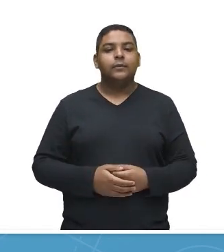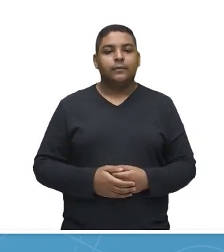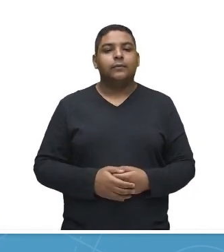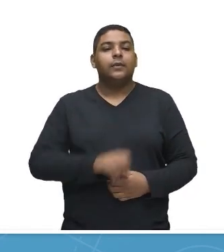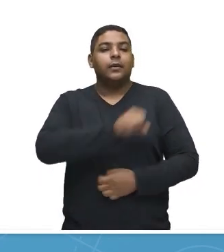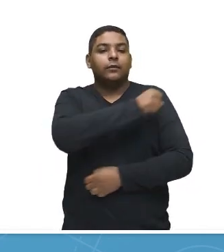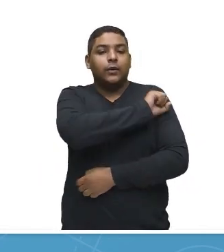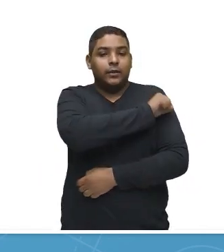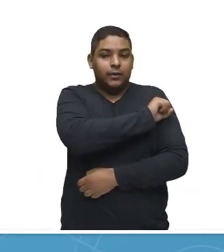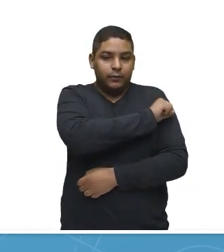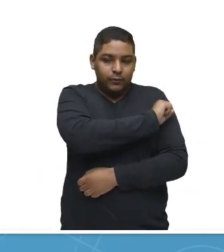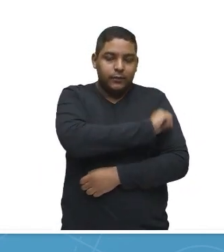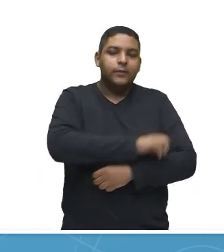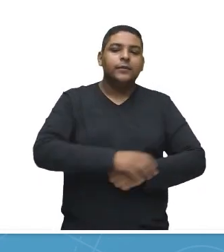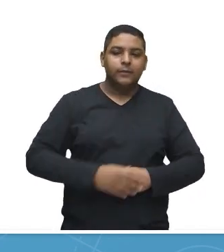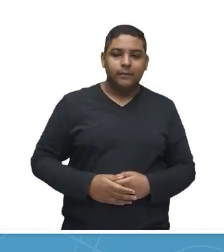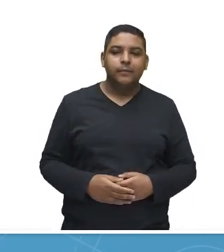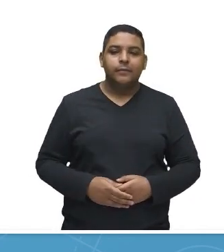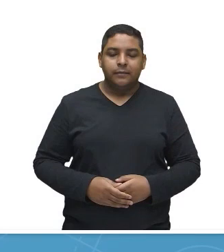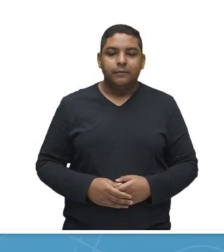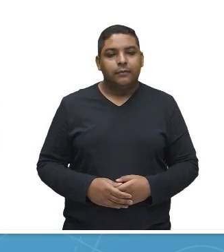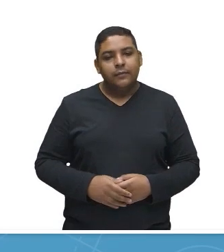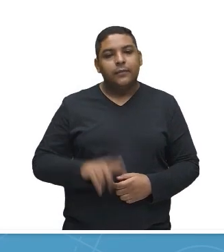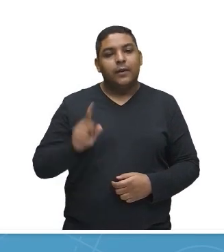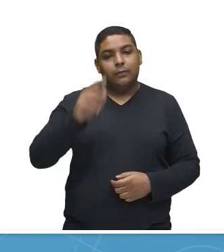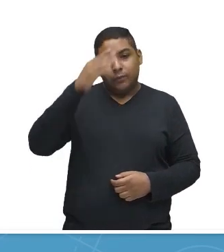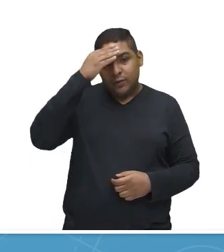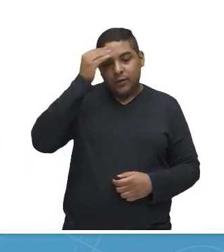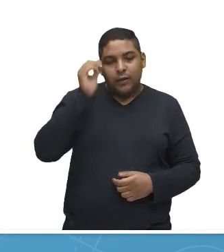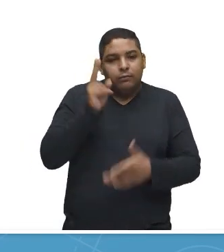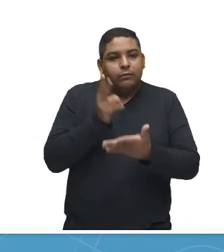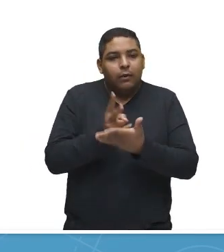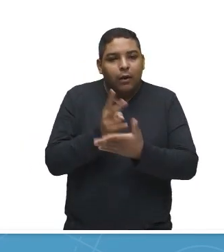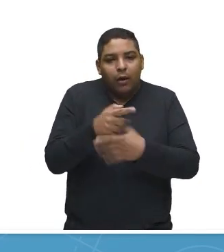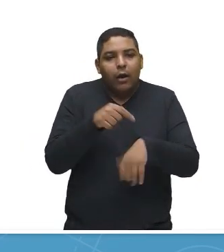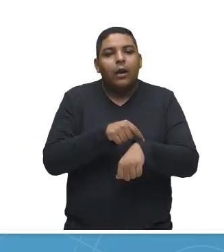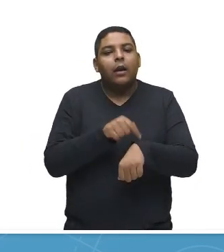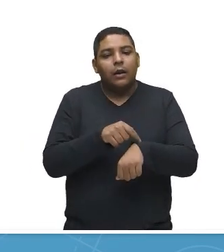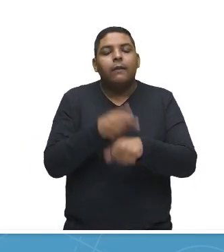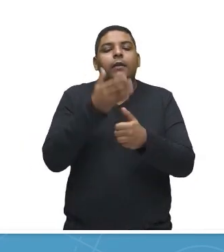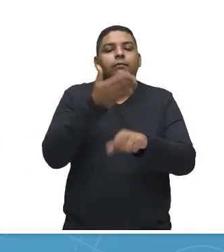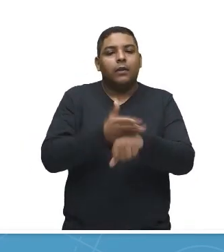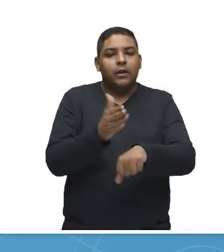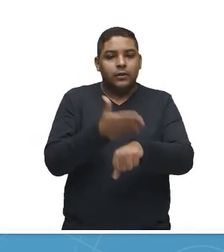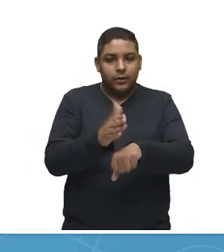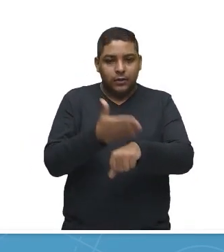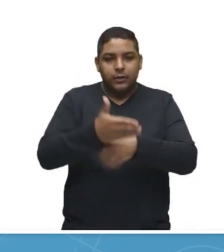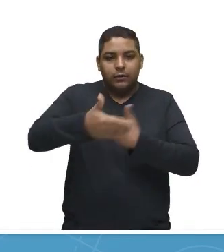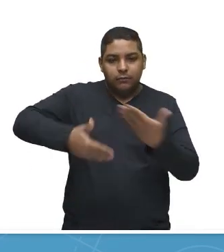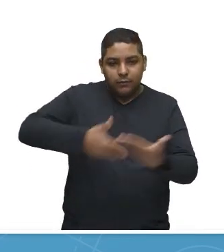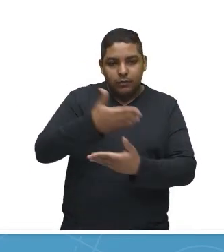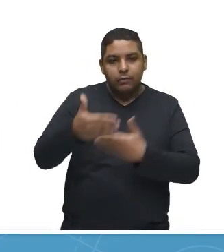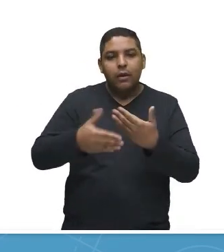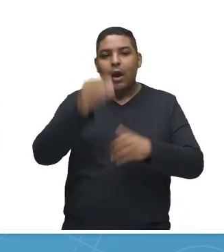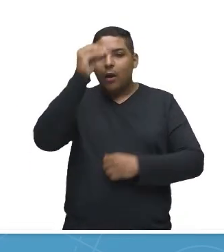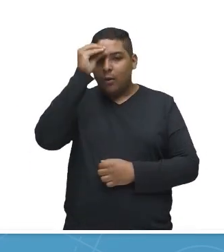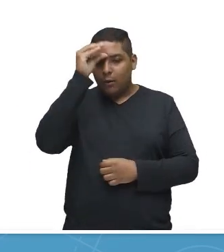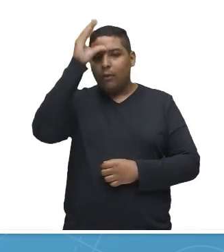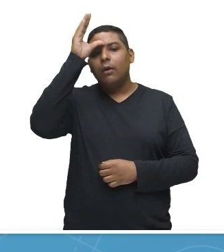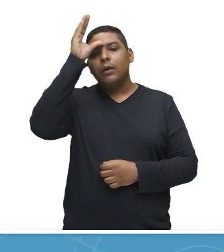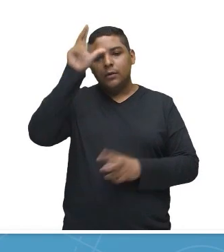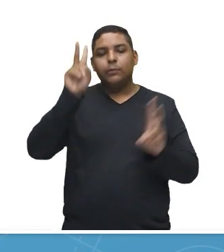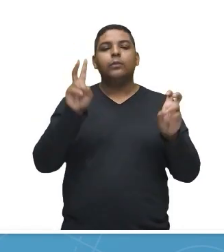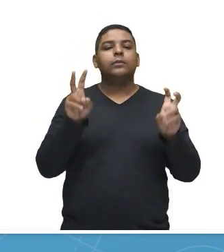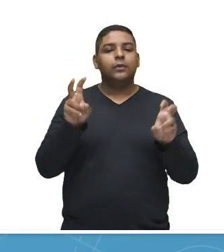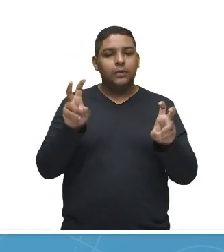para o oitavo ano. Não esqueçam, amanhã no mesmo horário, vamos exercitar os nossos conhecimentos a respeito